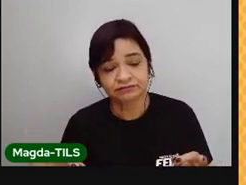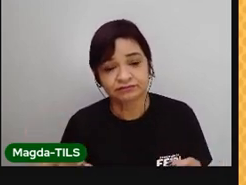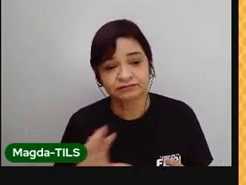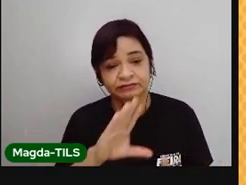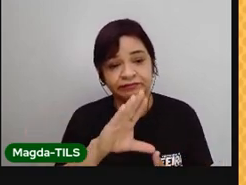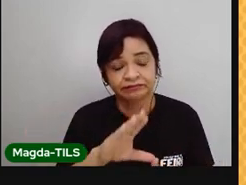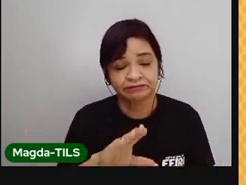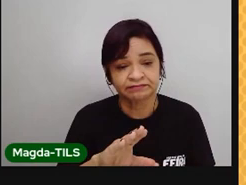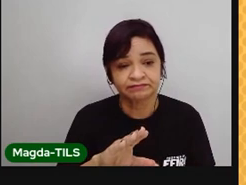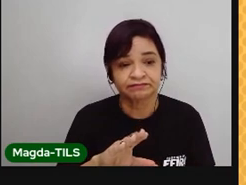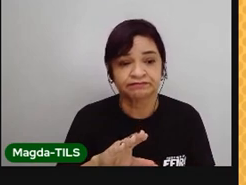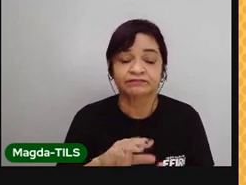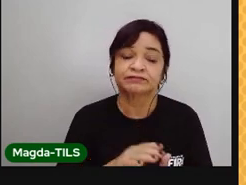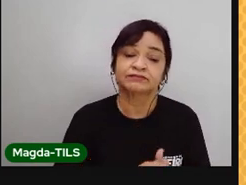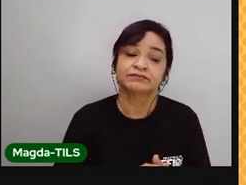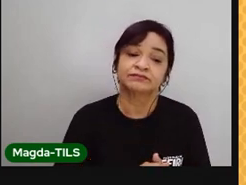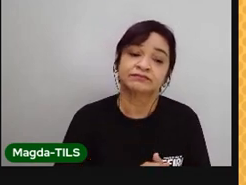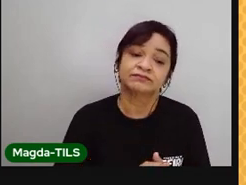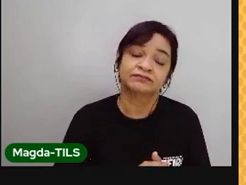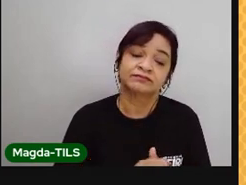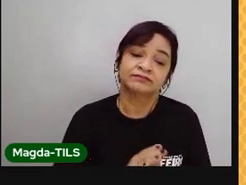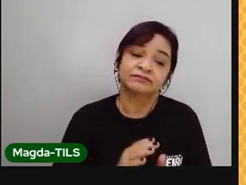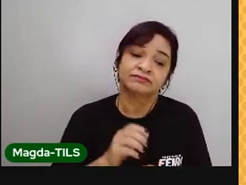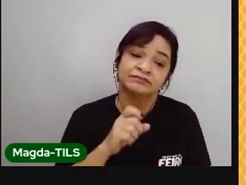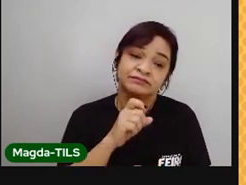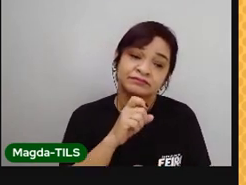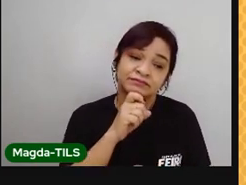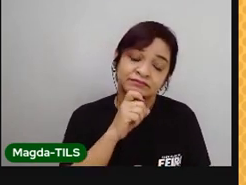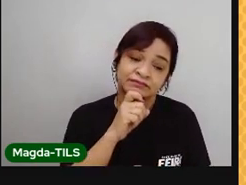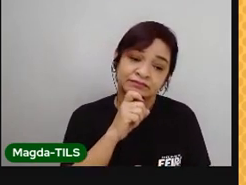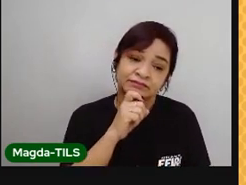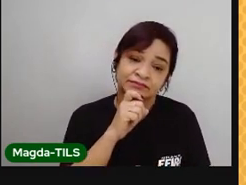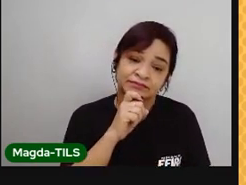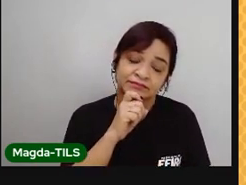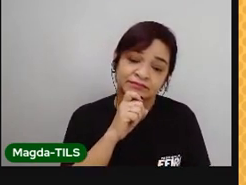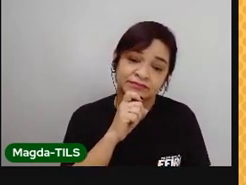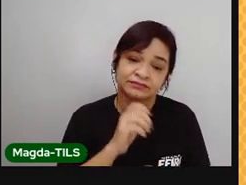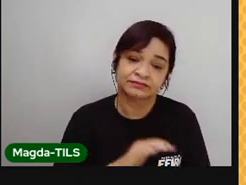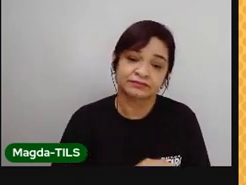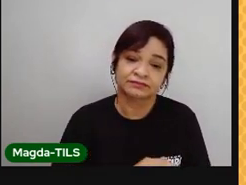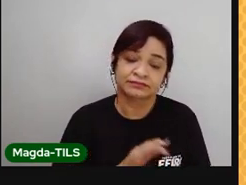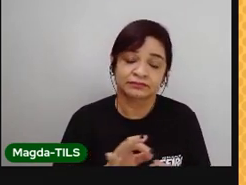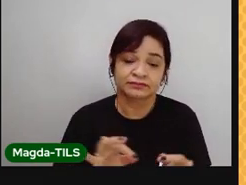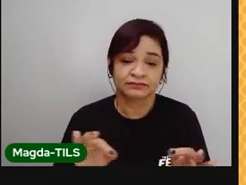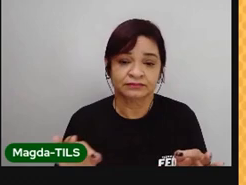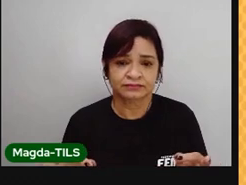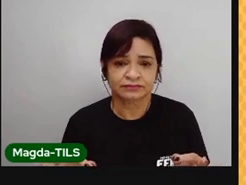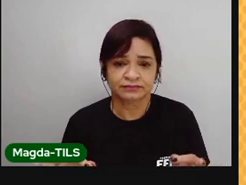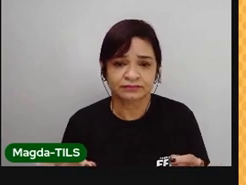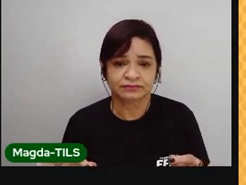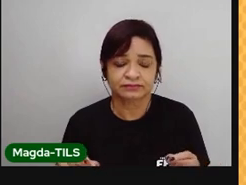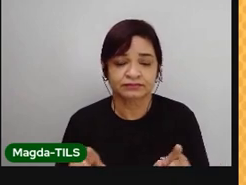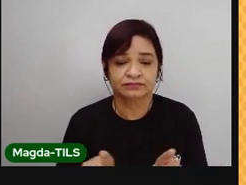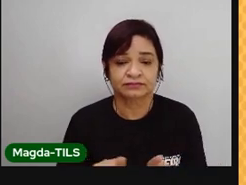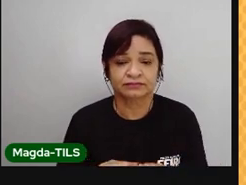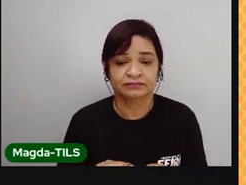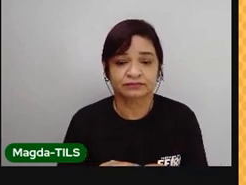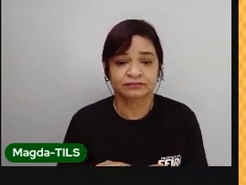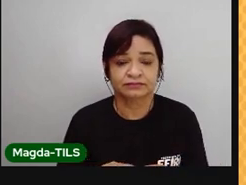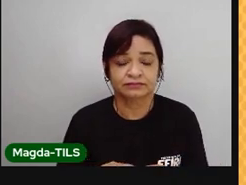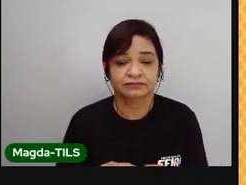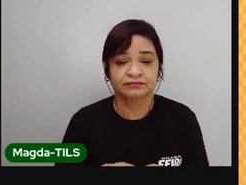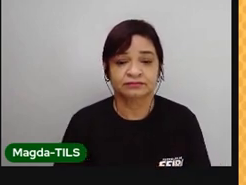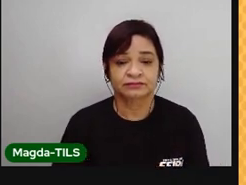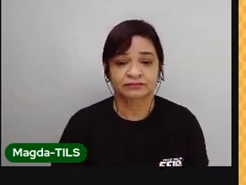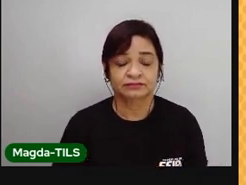inverno, a noite vai ser mais longa. Por isso, solstício de verão e de inverno.